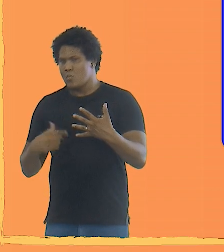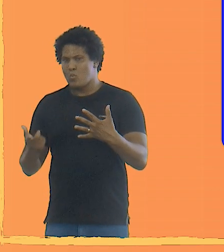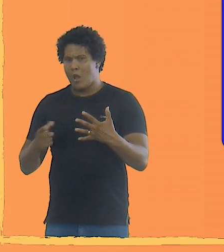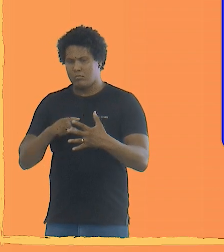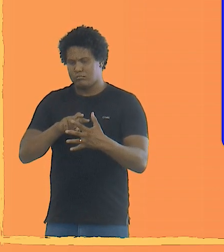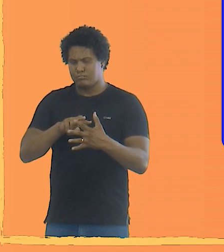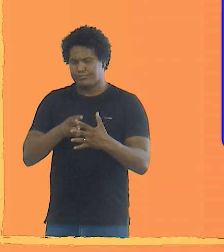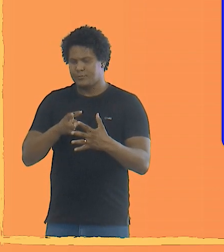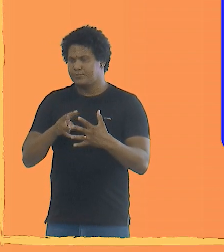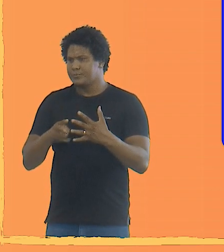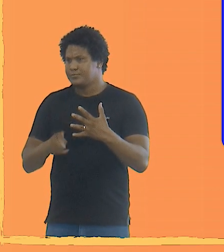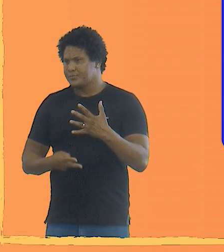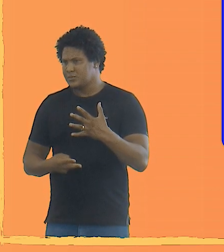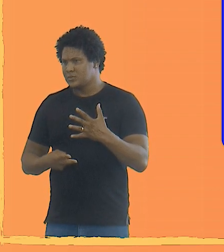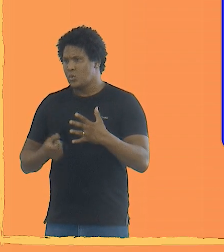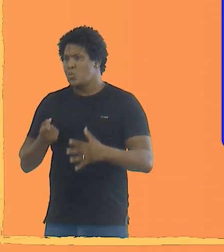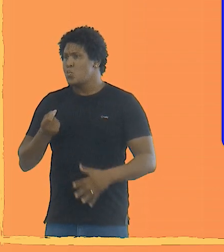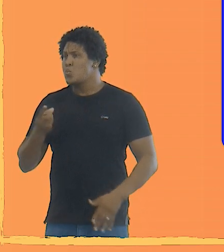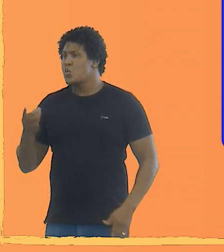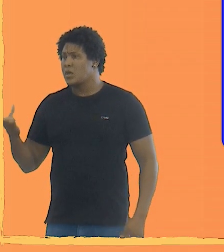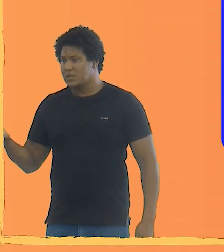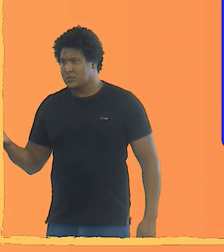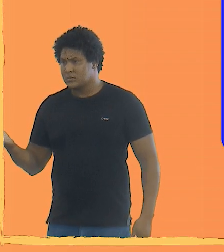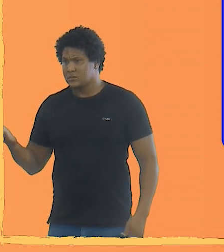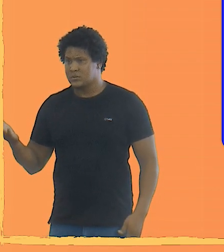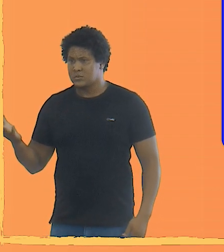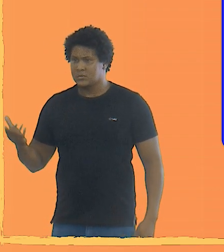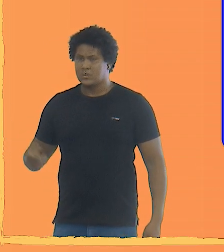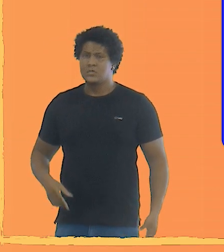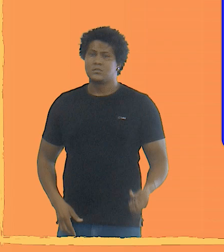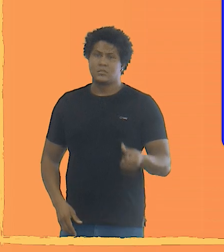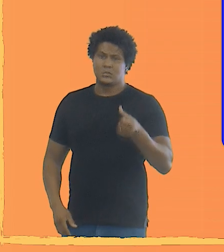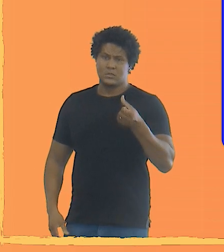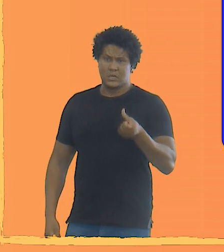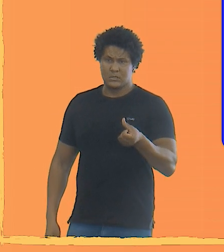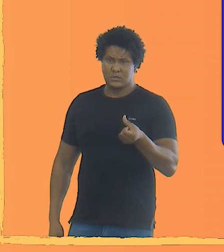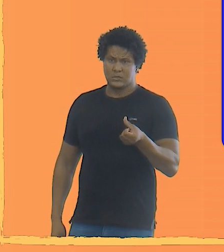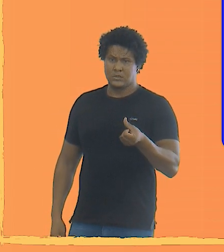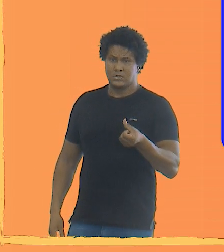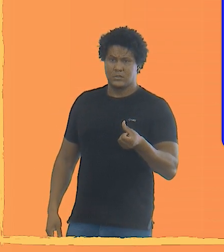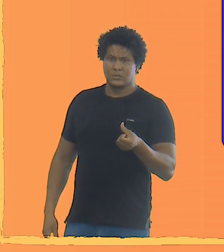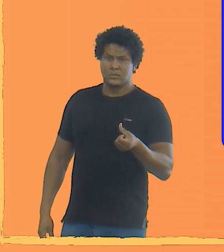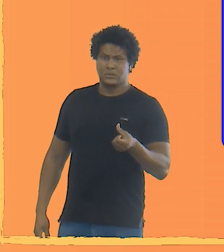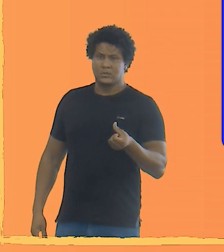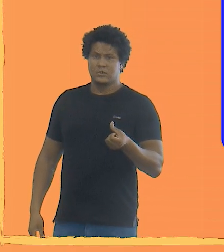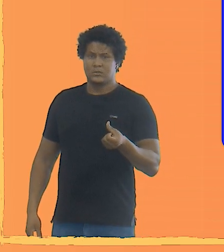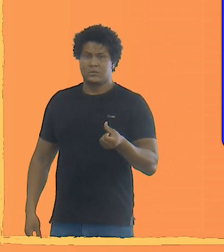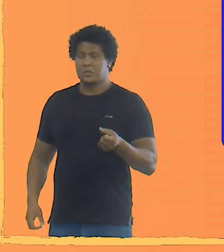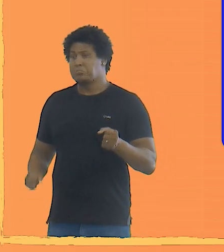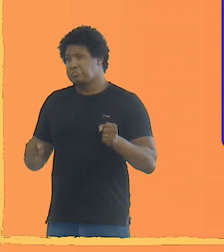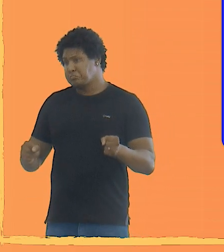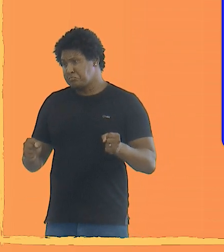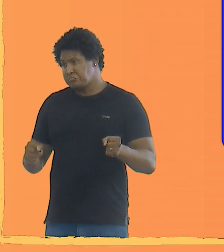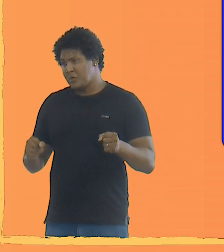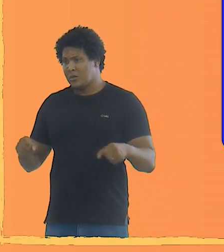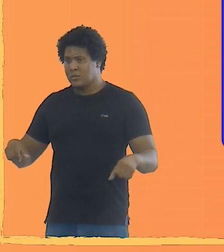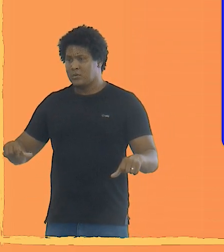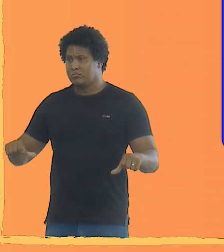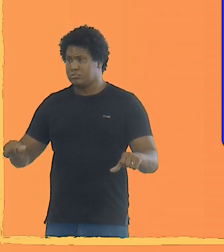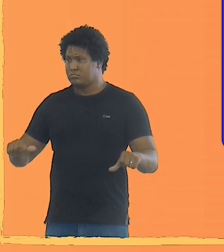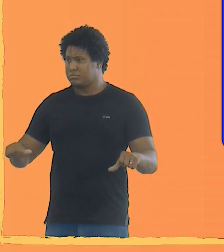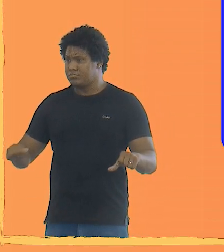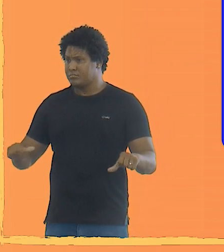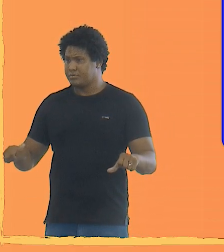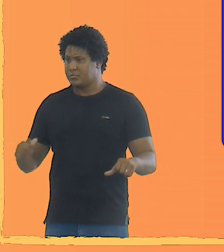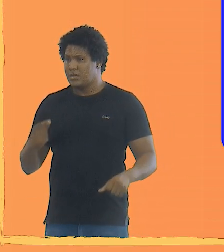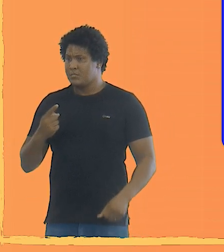pinhão, são quantas possibilidades? São mais 6 possibilidades, né? Eu posso ligar para a primeira, segunda, terceira, quarta, quinta ou